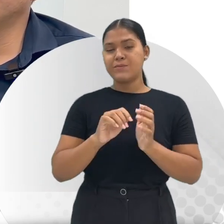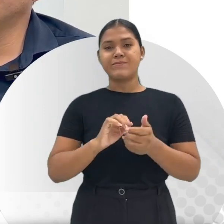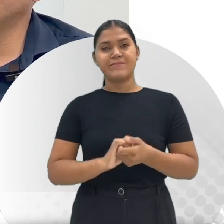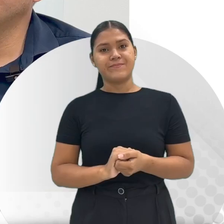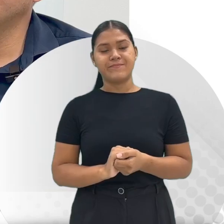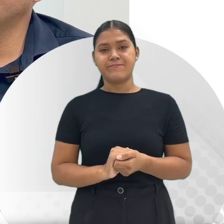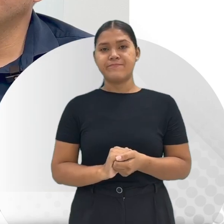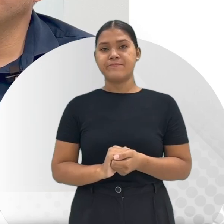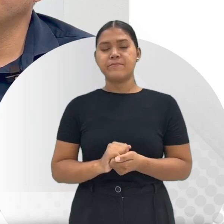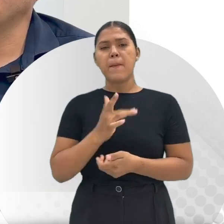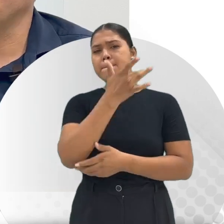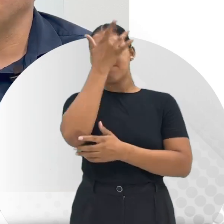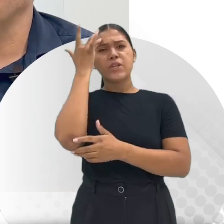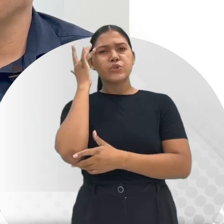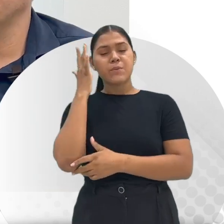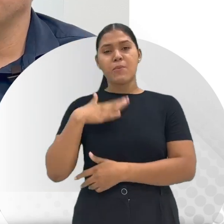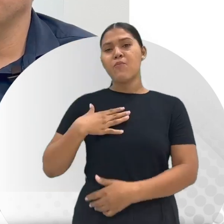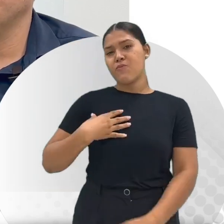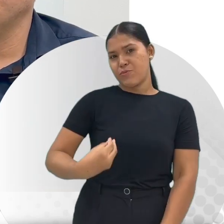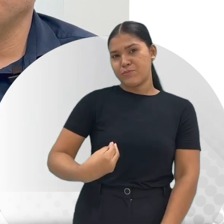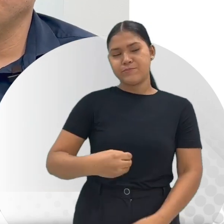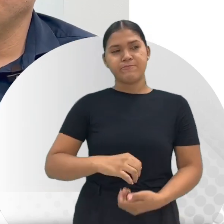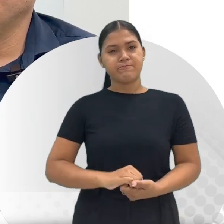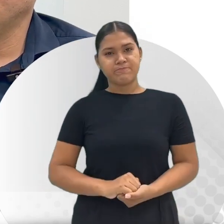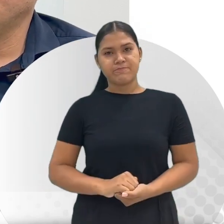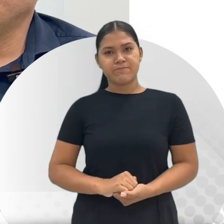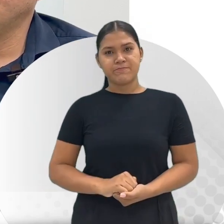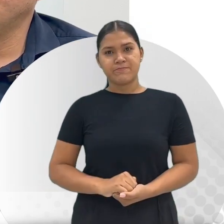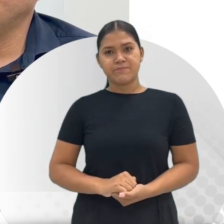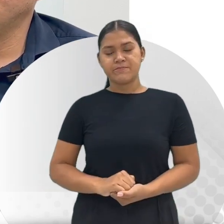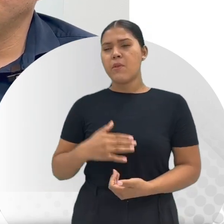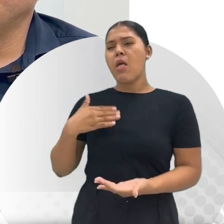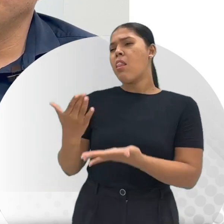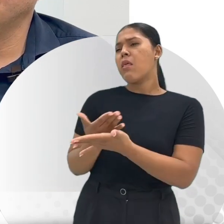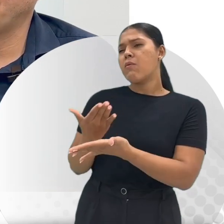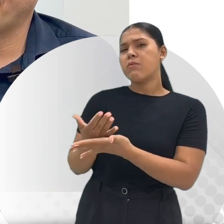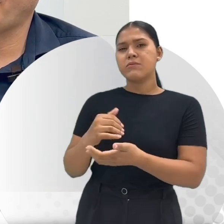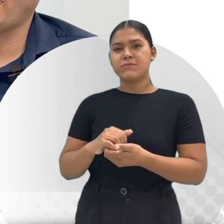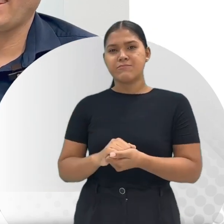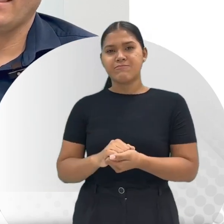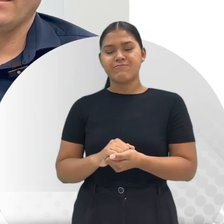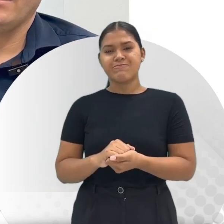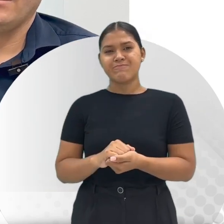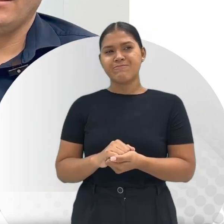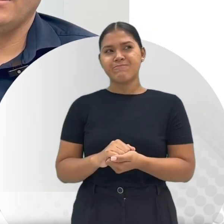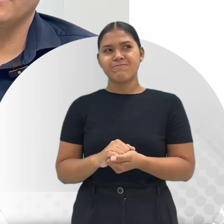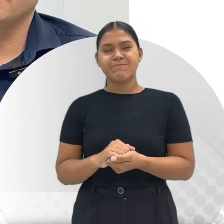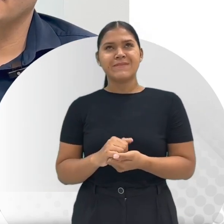lá, começar. Uma pessoa. Meu filho. Beleza. Um livro.